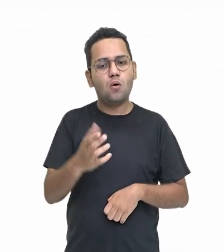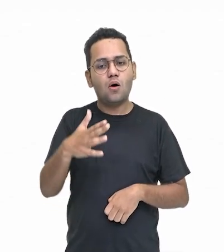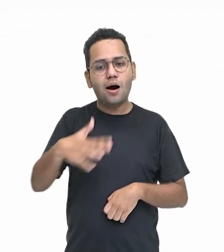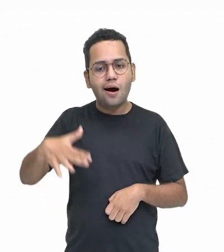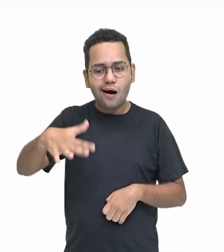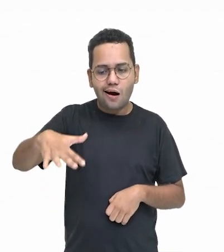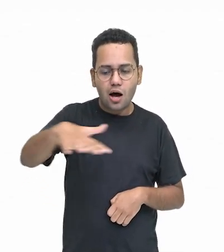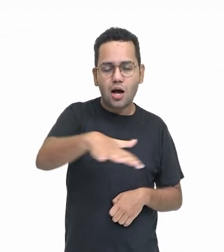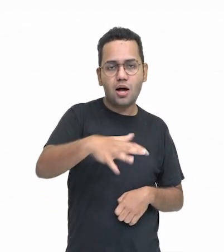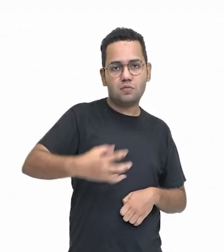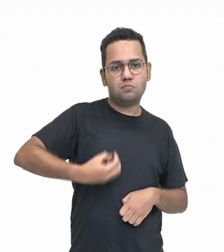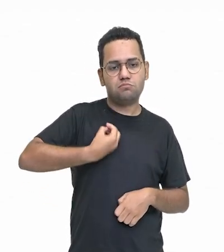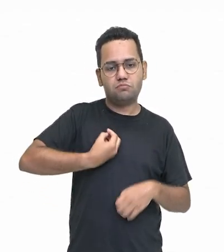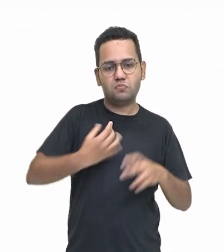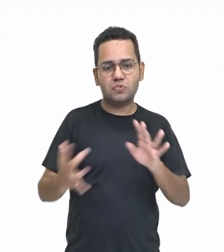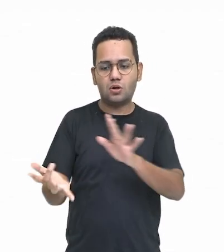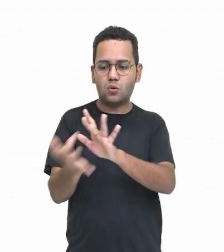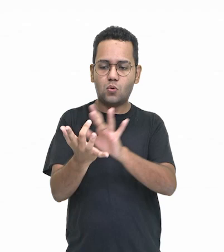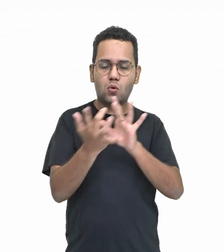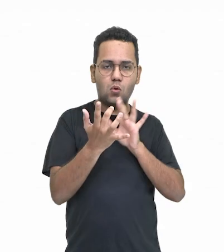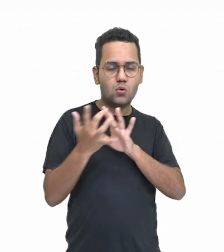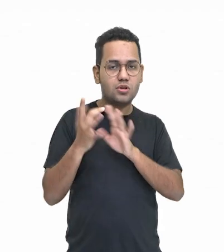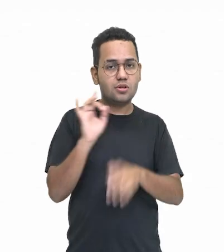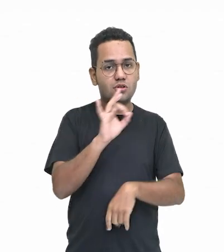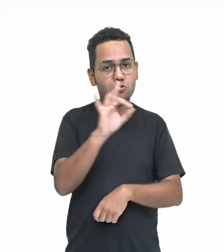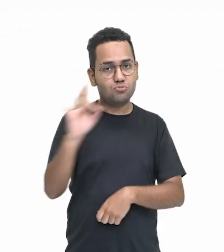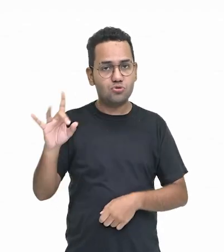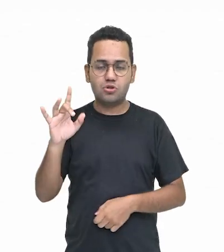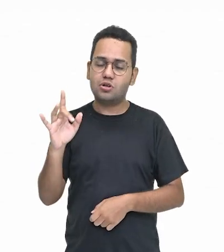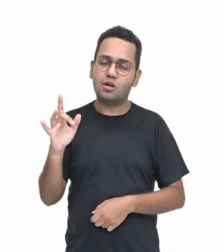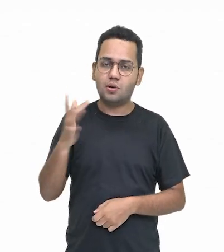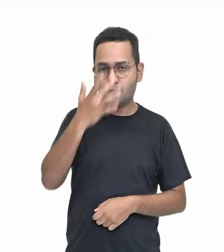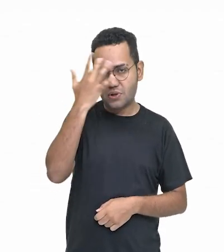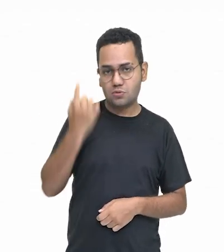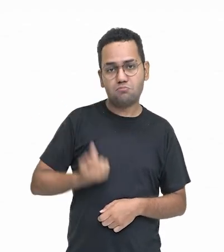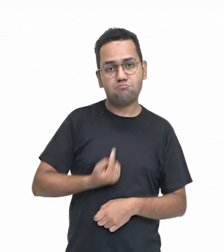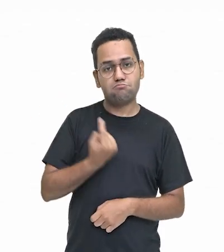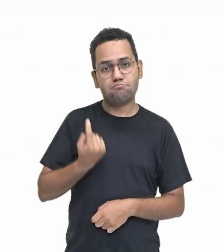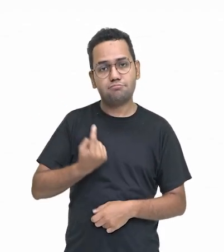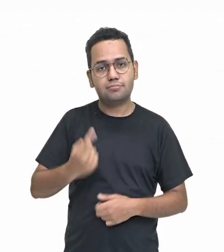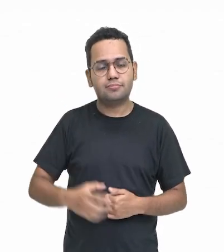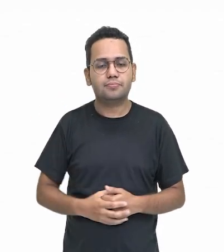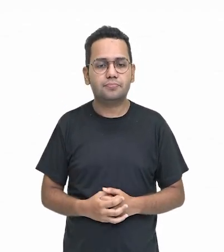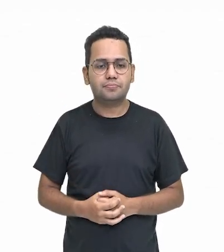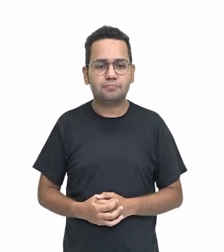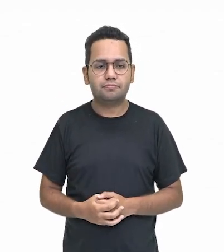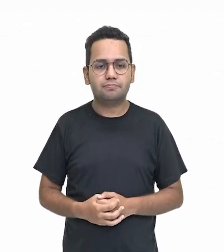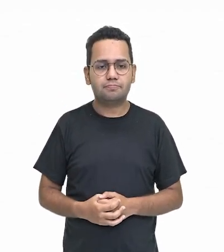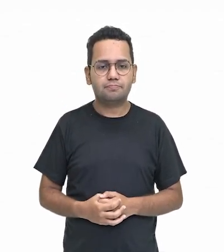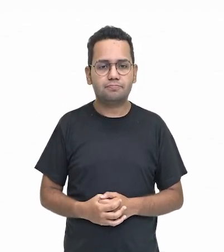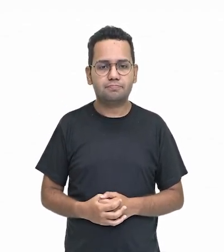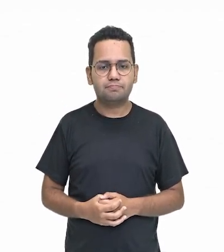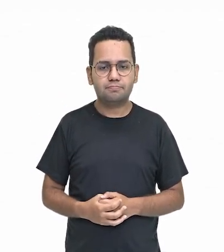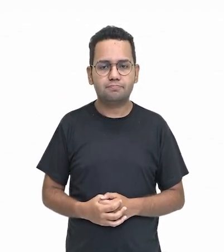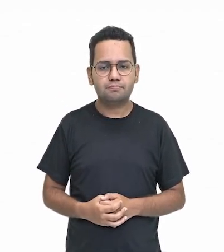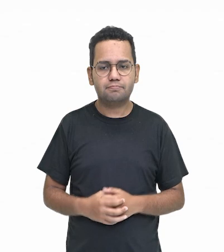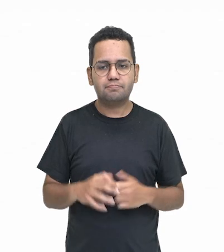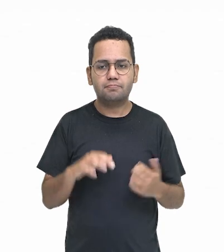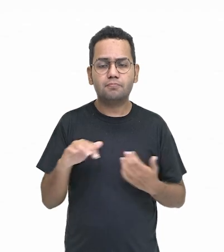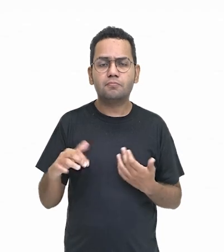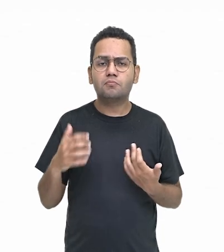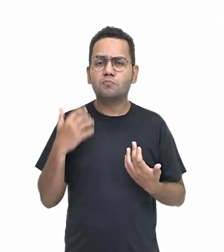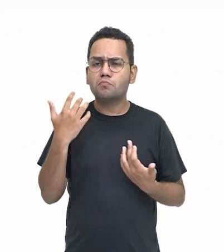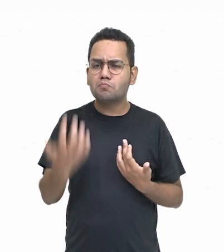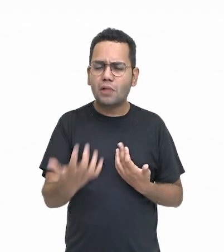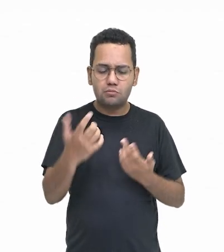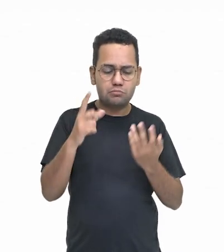ambiente imediato, cotidiano, em que o indivíduo existe. Então, pensar alternativamente